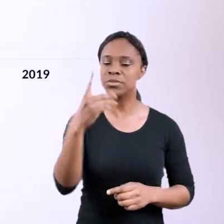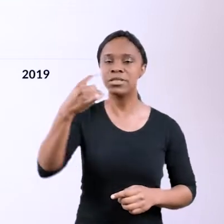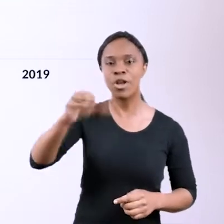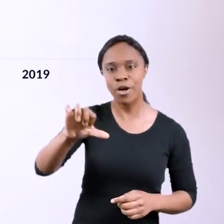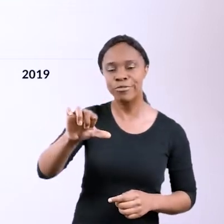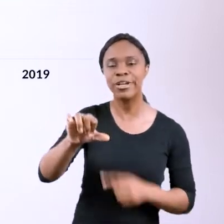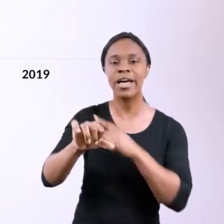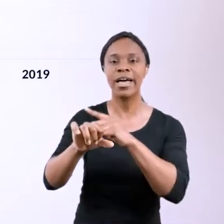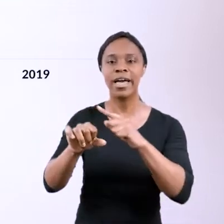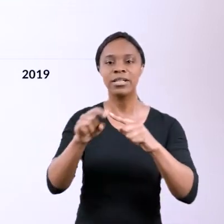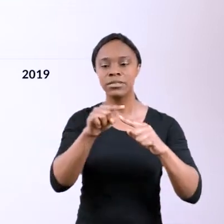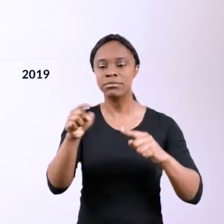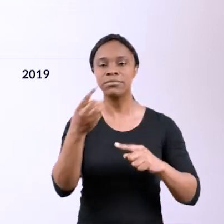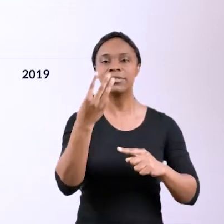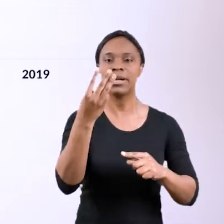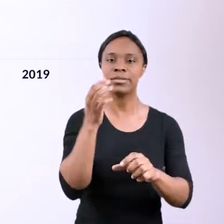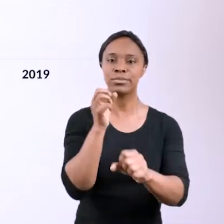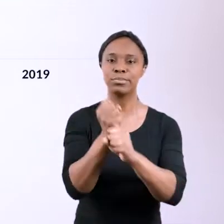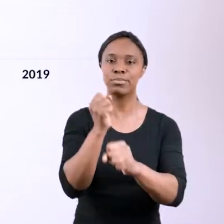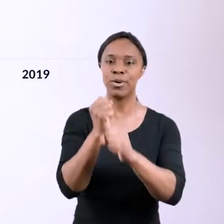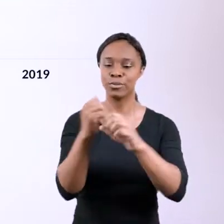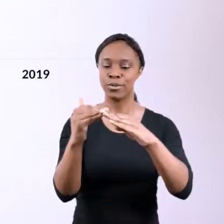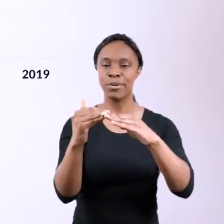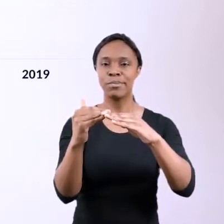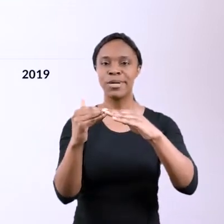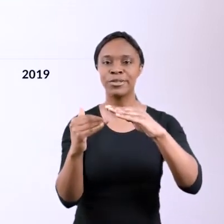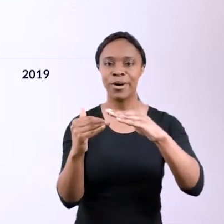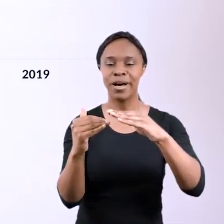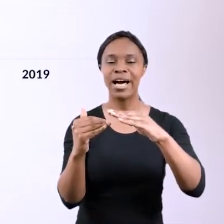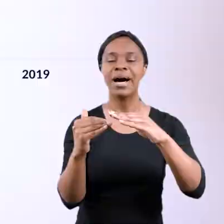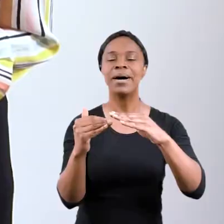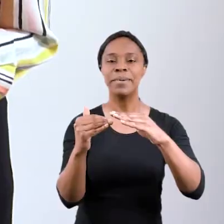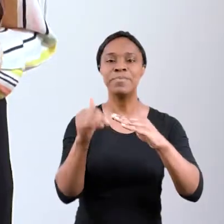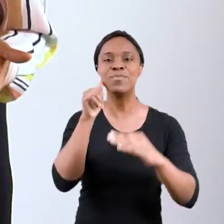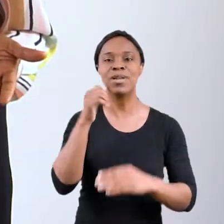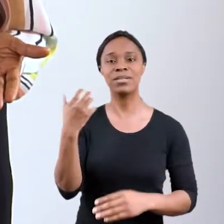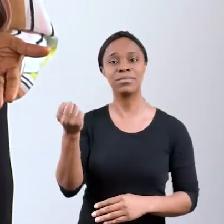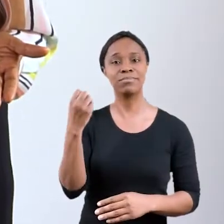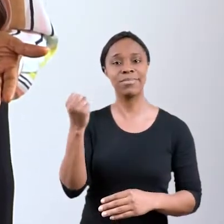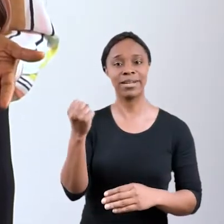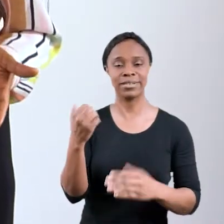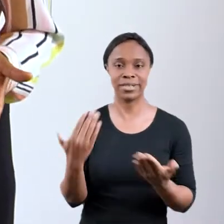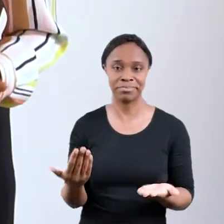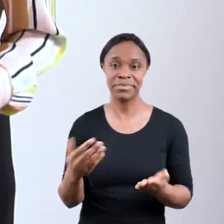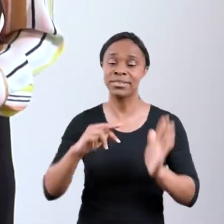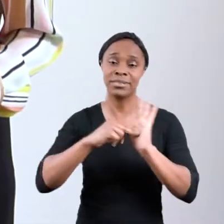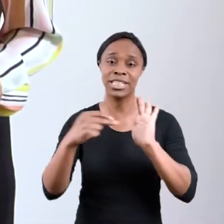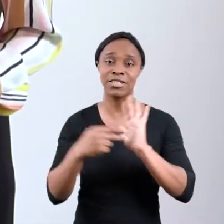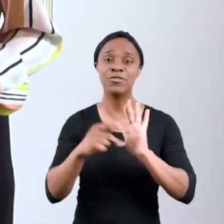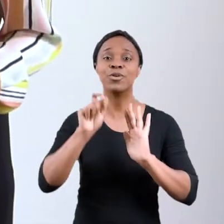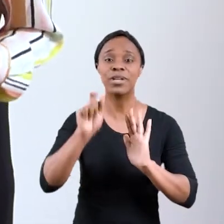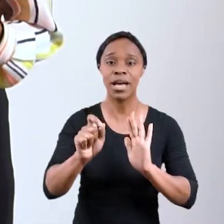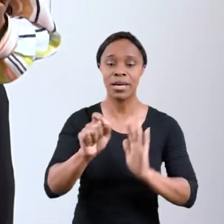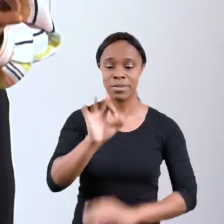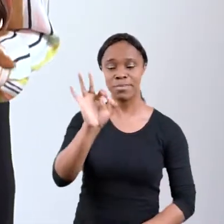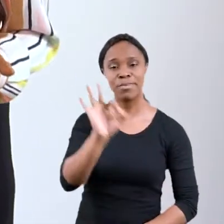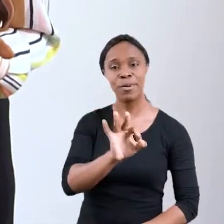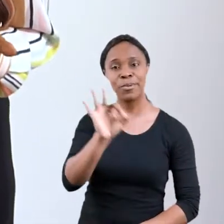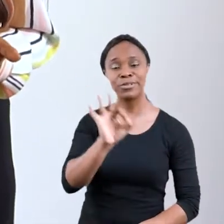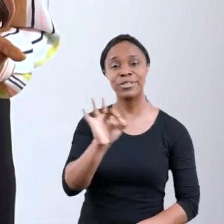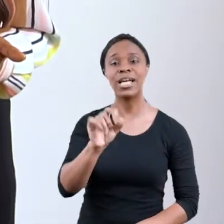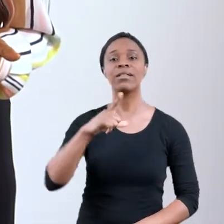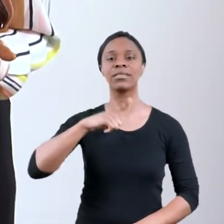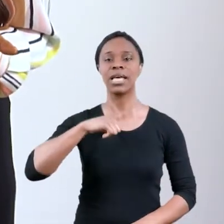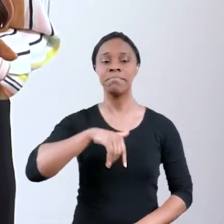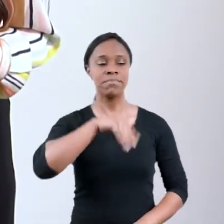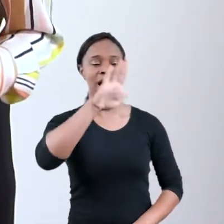ainda são 3 pontos percentuais menores que as das mulheres brancas, o que evidencia que, proporcionalmente, há mais